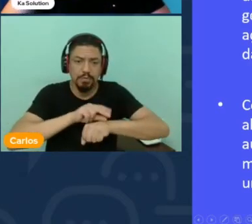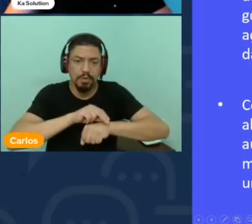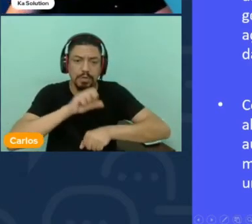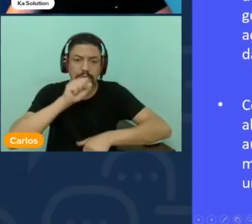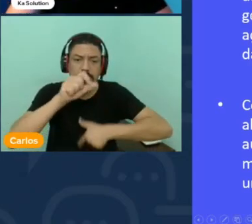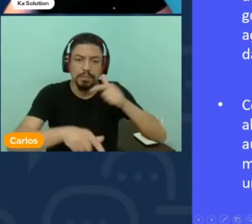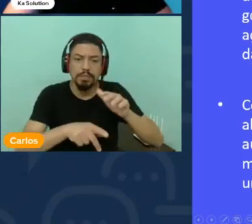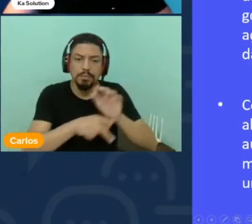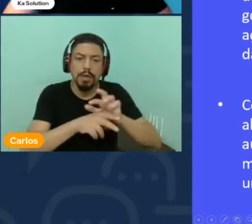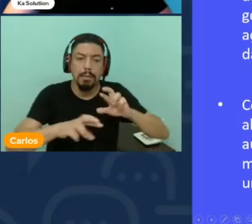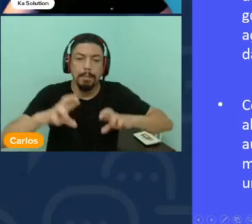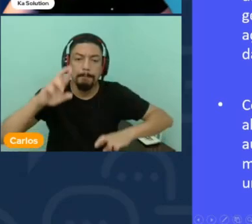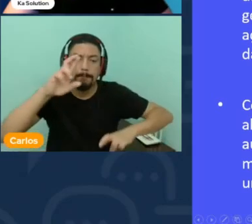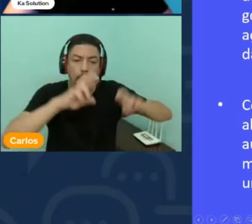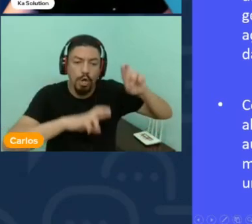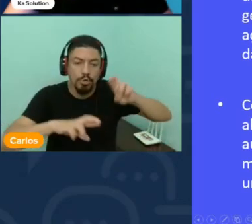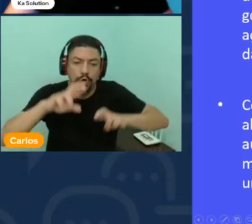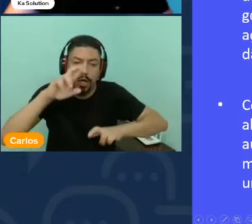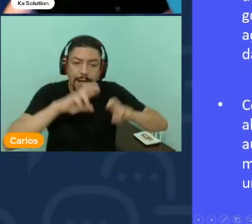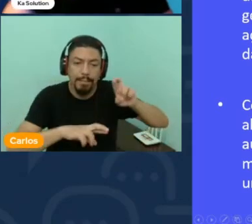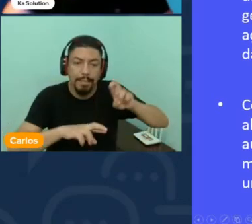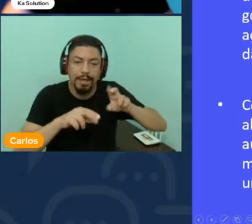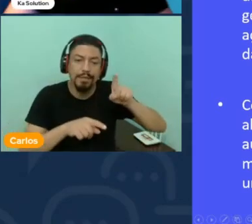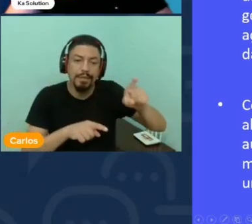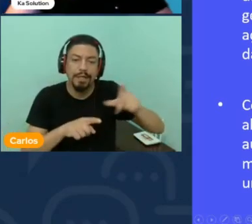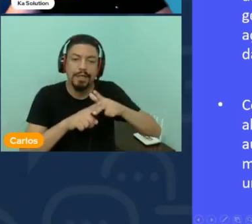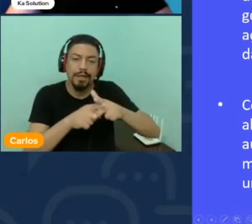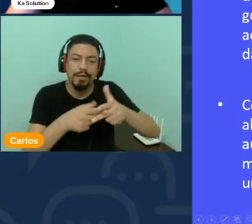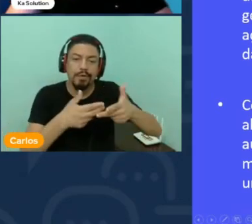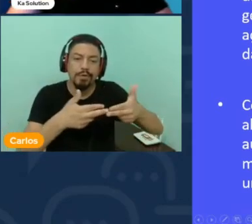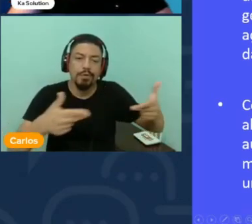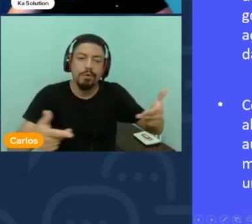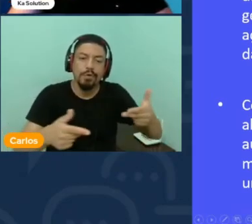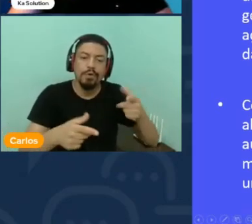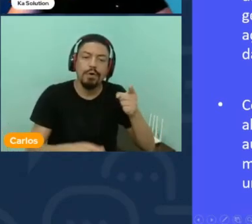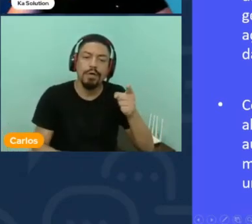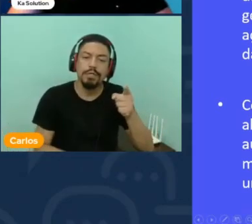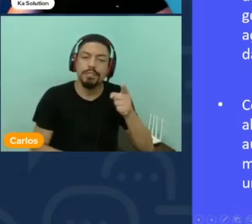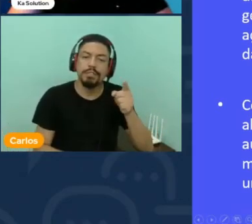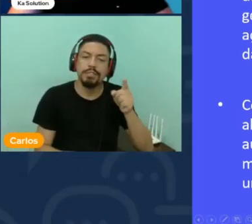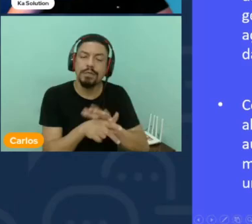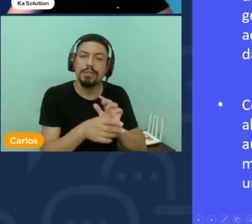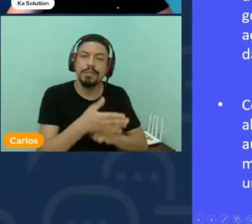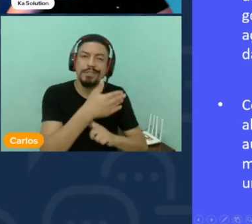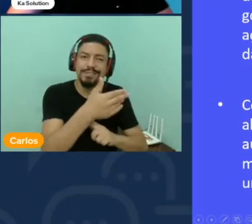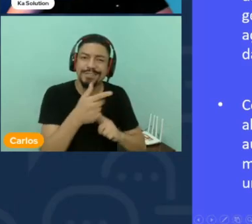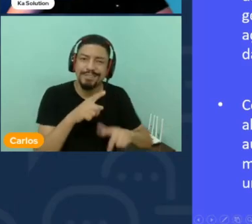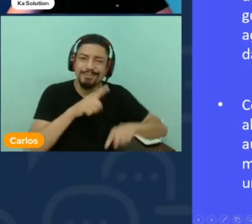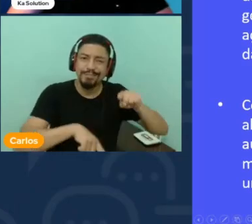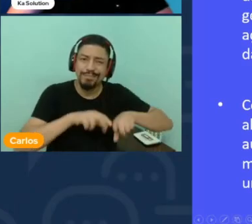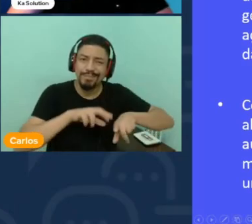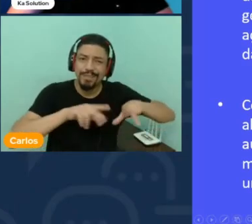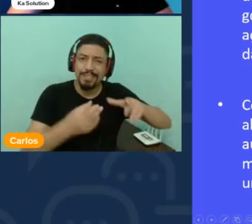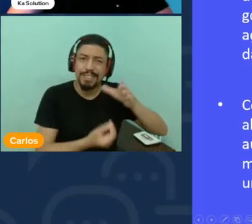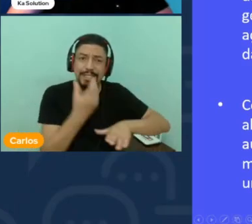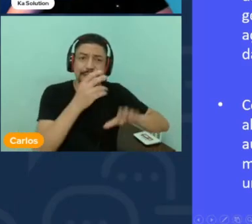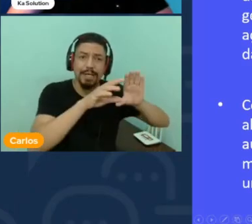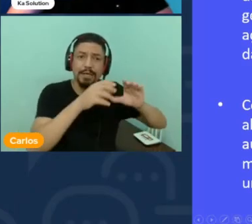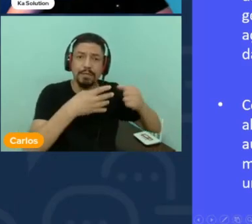de monitoramento dos meus recursos de tecnologia que eu estou criando no data center da